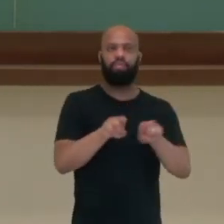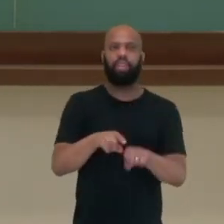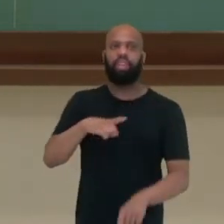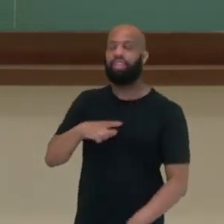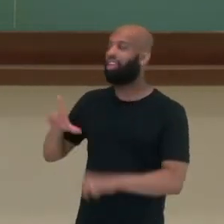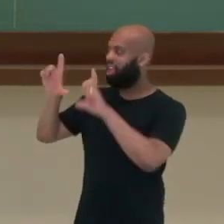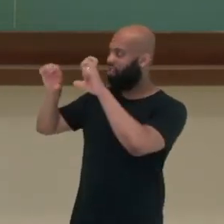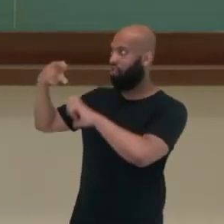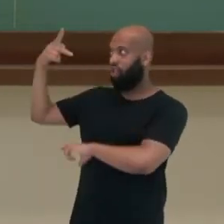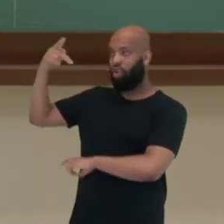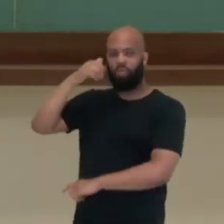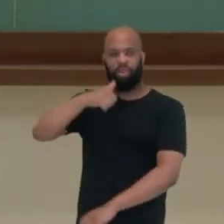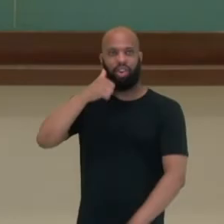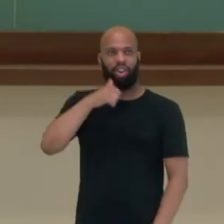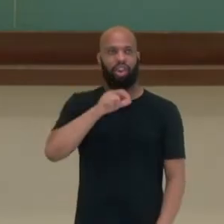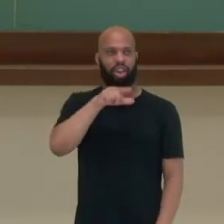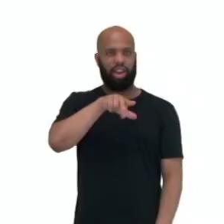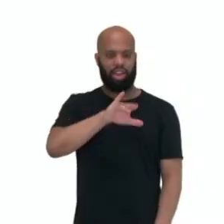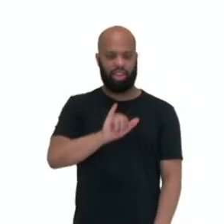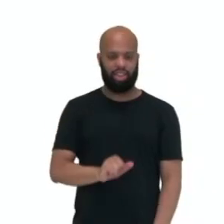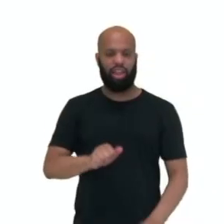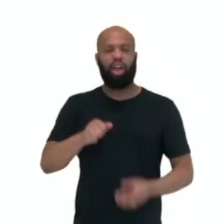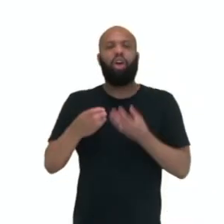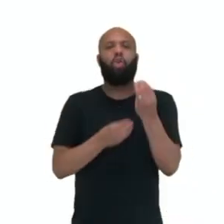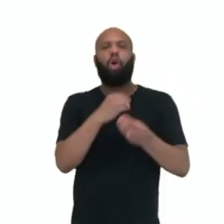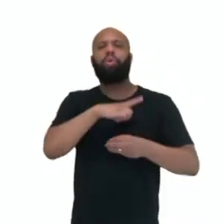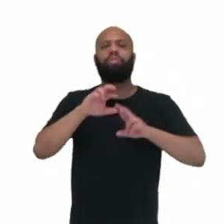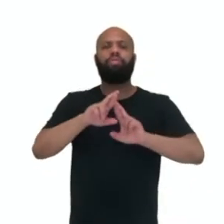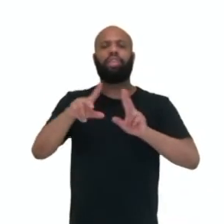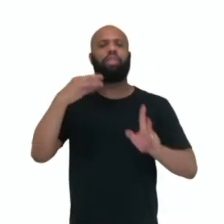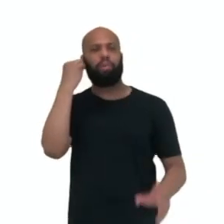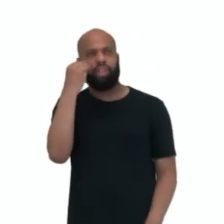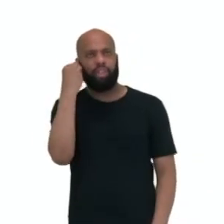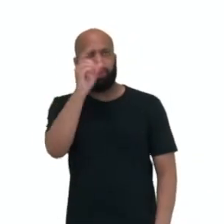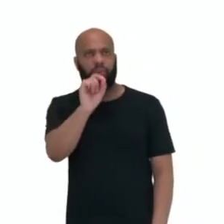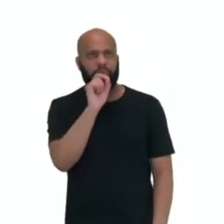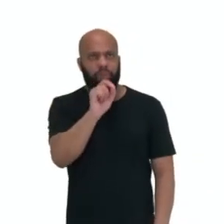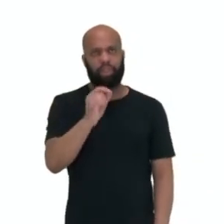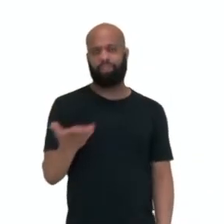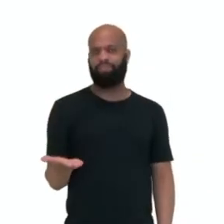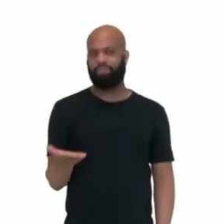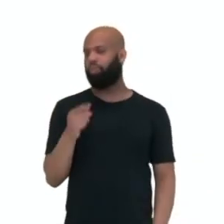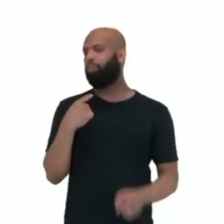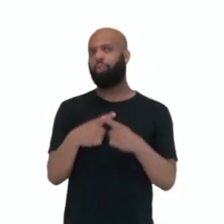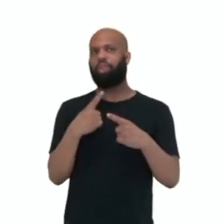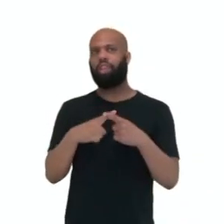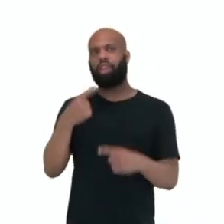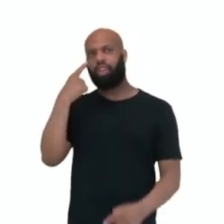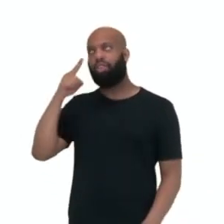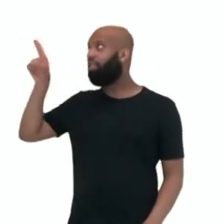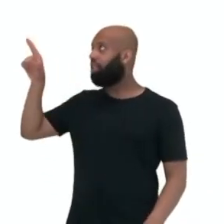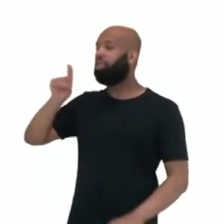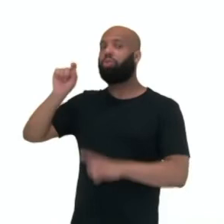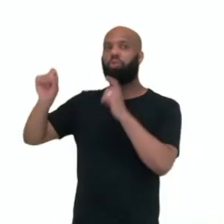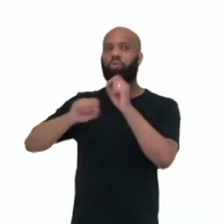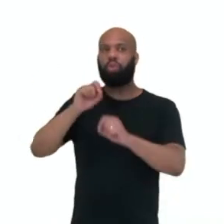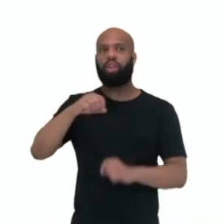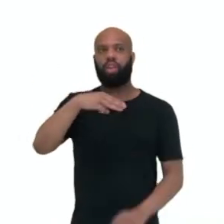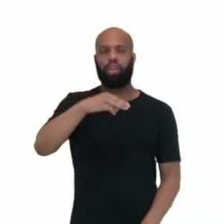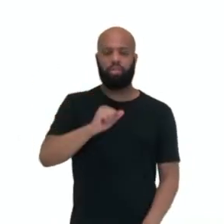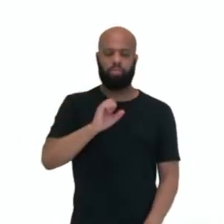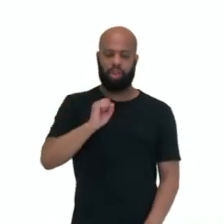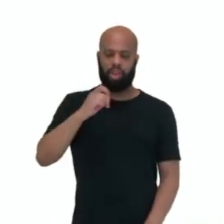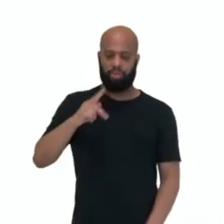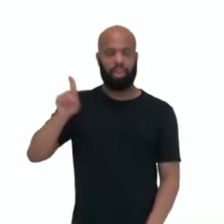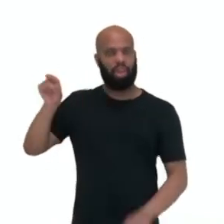foto da Lina Bobardi. E como assim oferecem diferentes experiências? Está aí, olha aí, ó. O MASP, que é esse